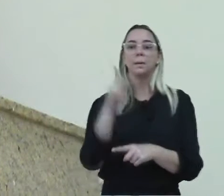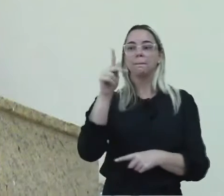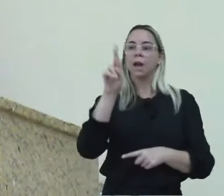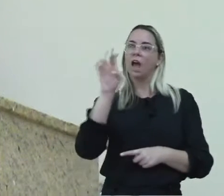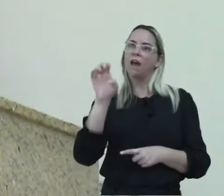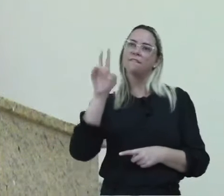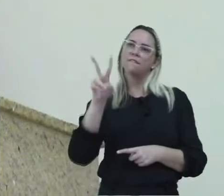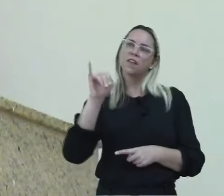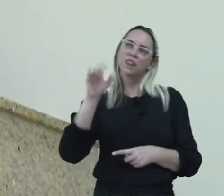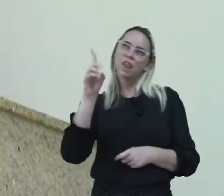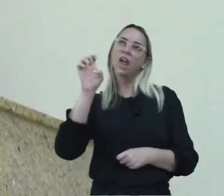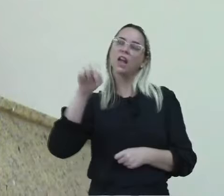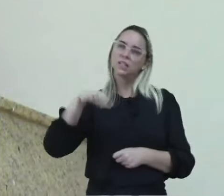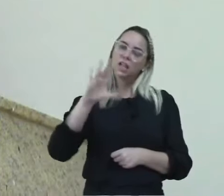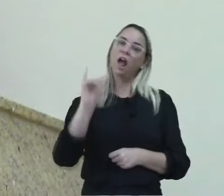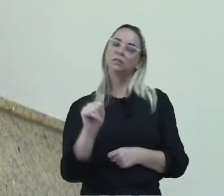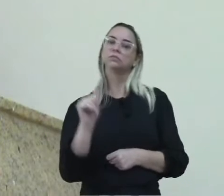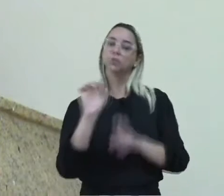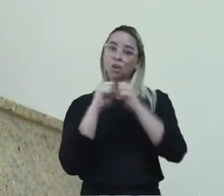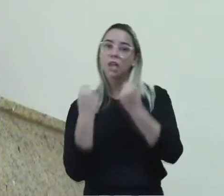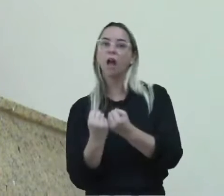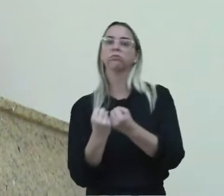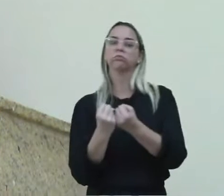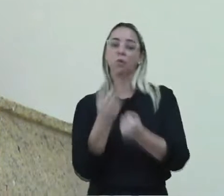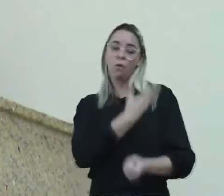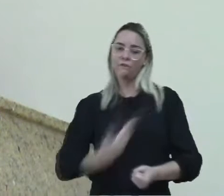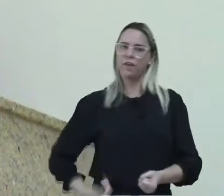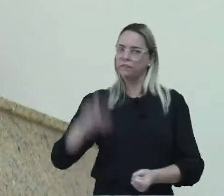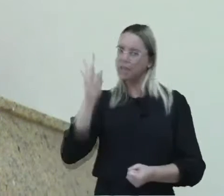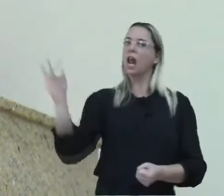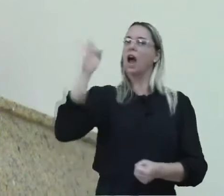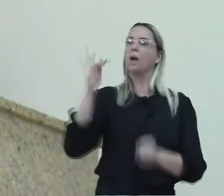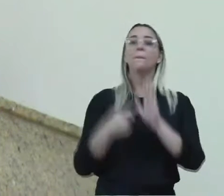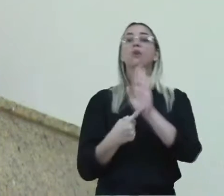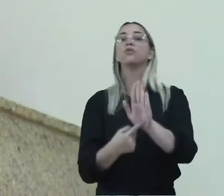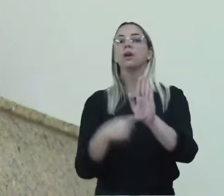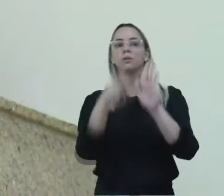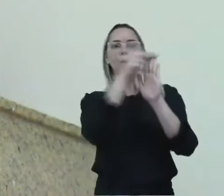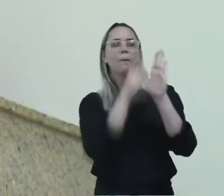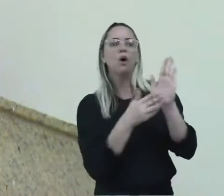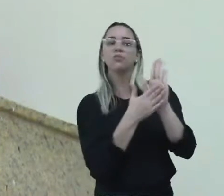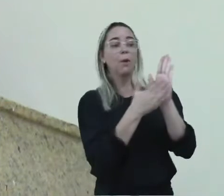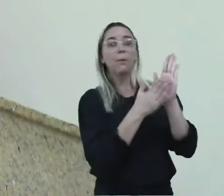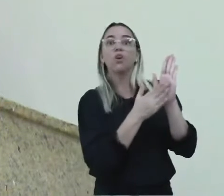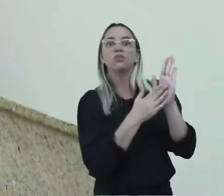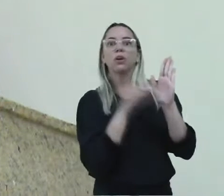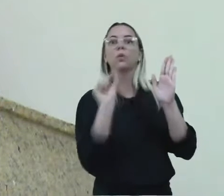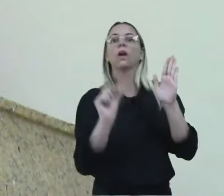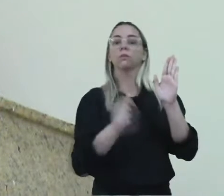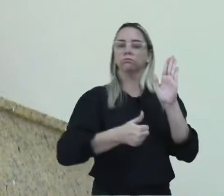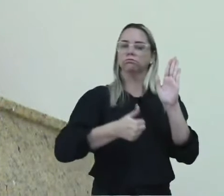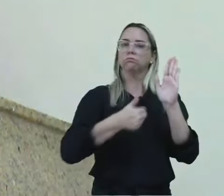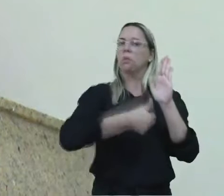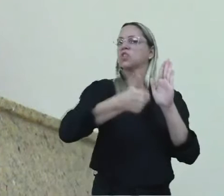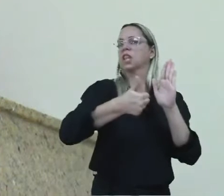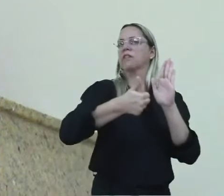O governo federal tem apresentado aí algumas propostas que não são nada positivas, né,